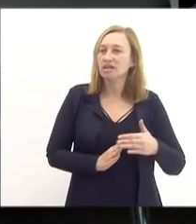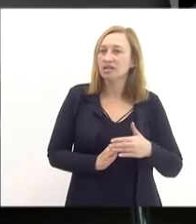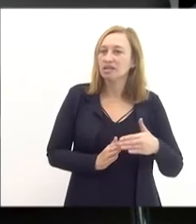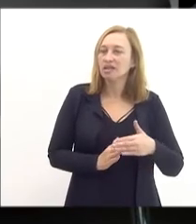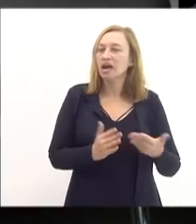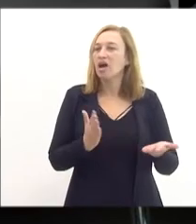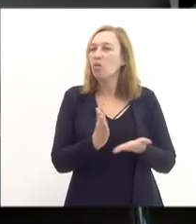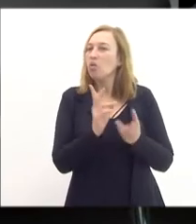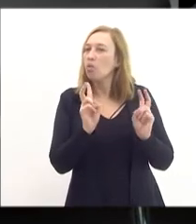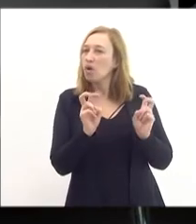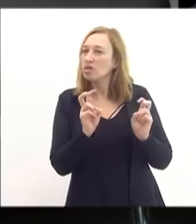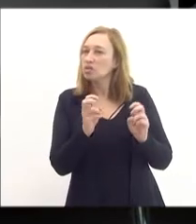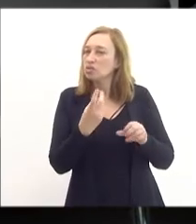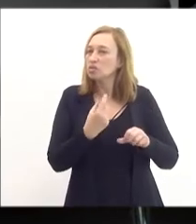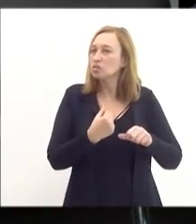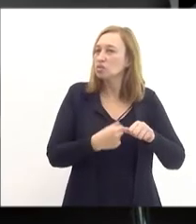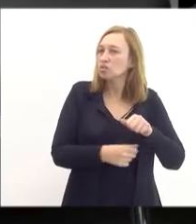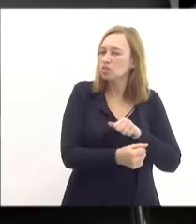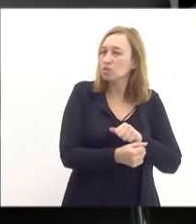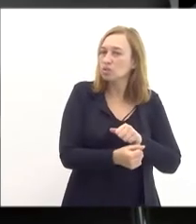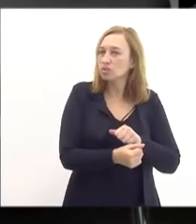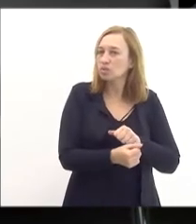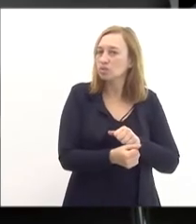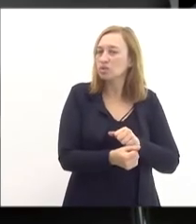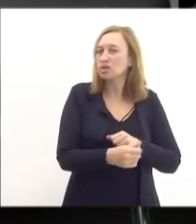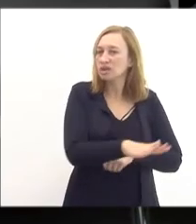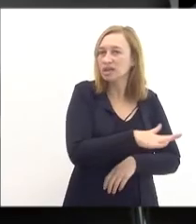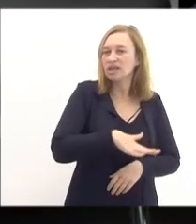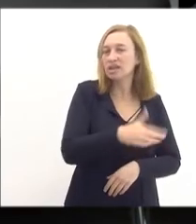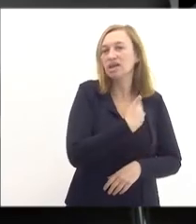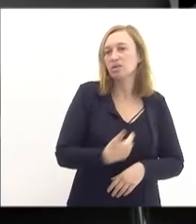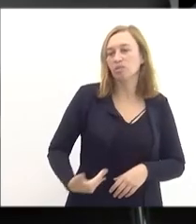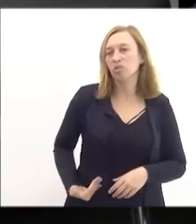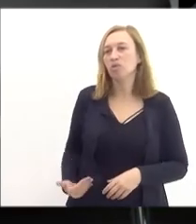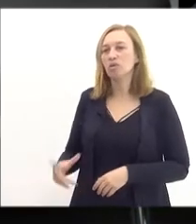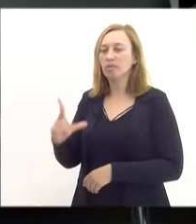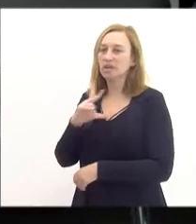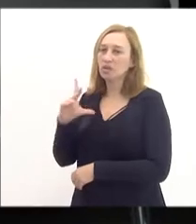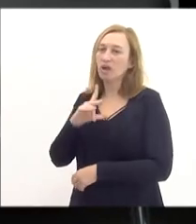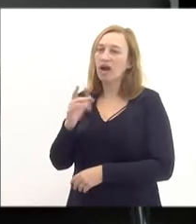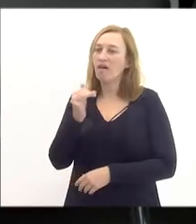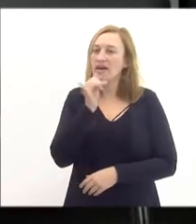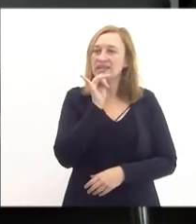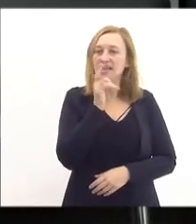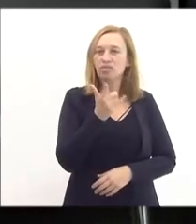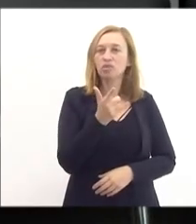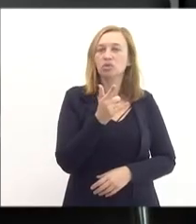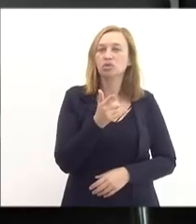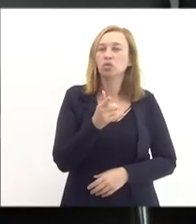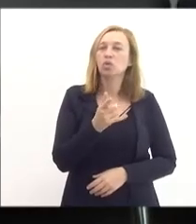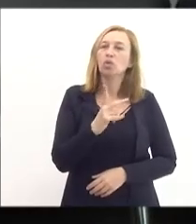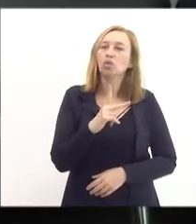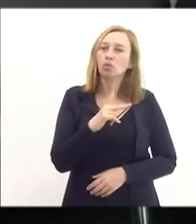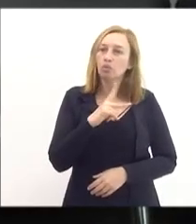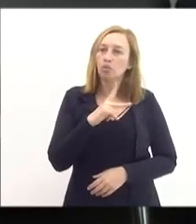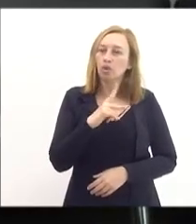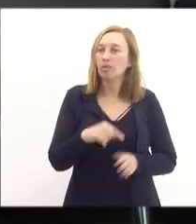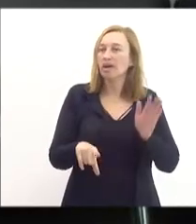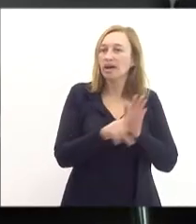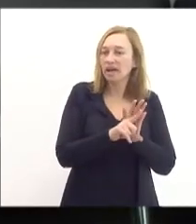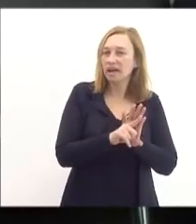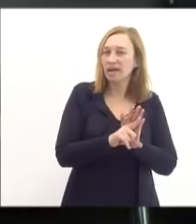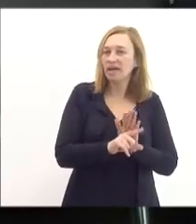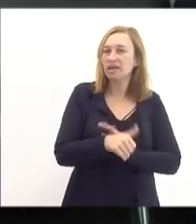a questão de aplicação nas parcerias público-privadas. Por exemplo, até a própria Lei